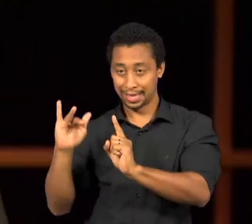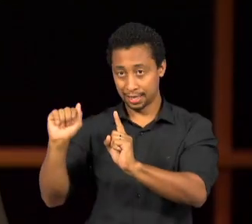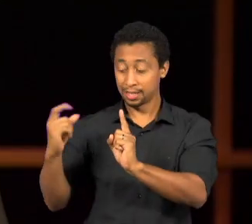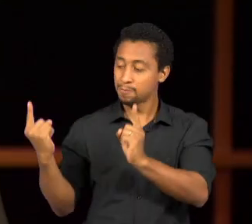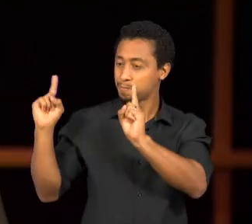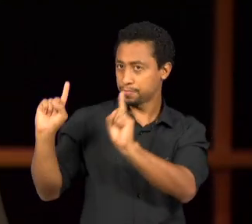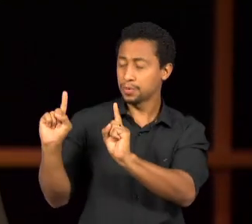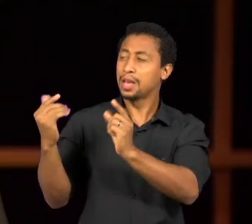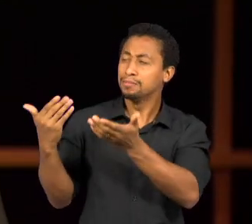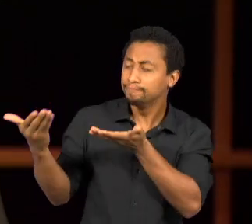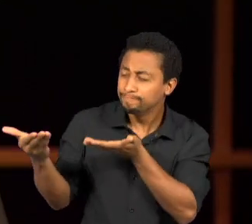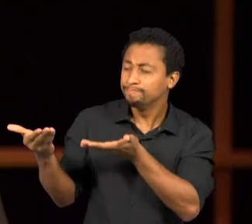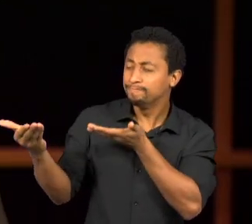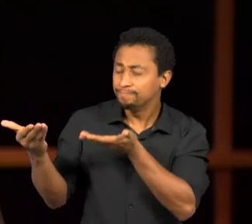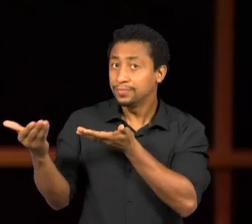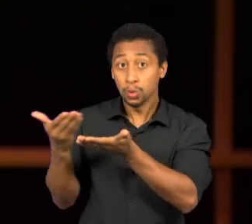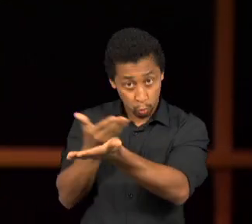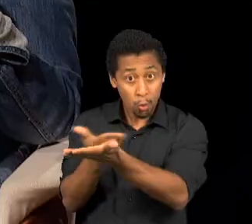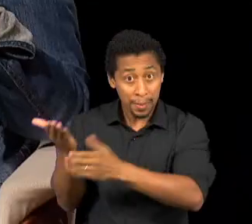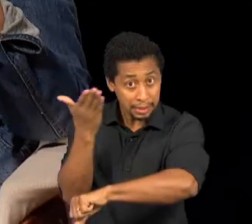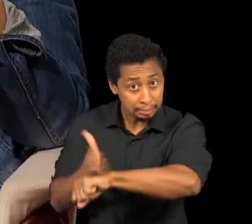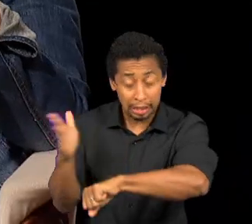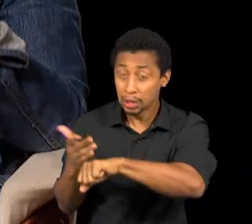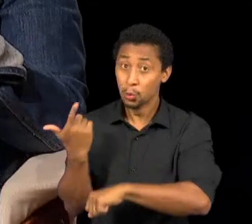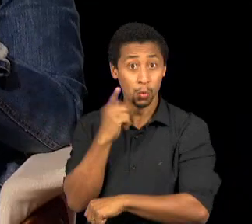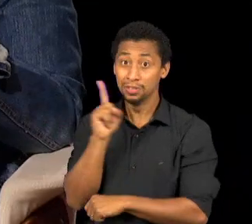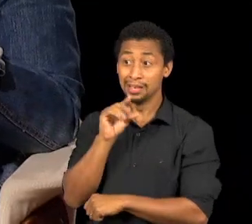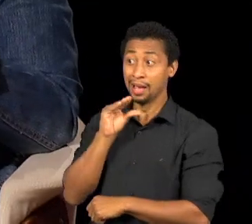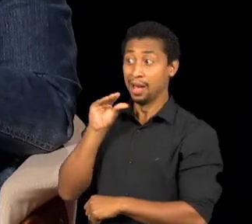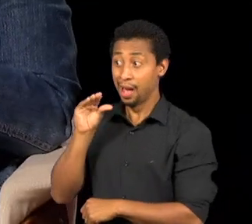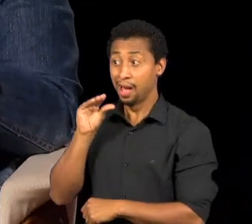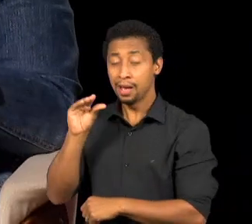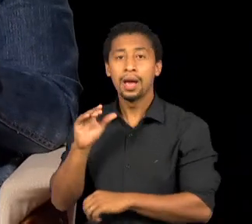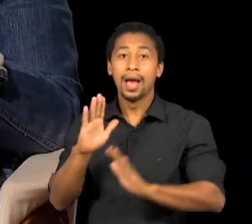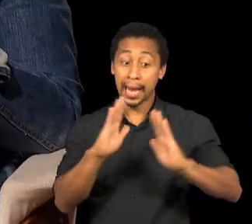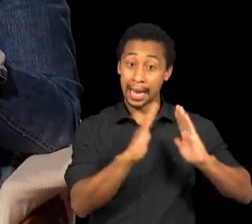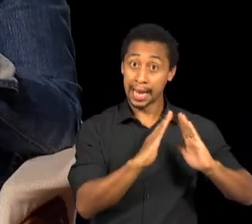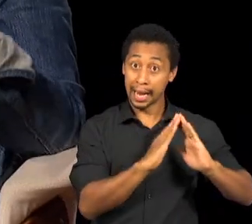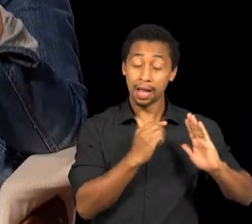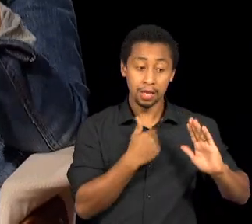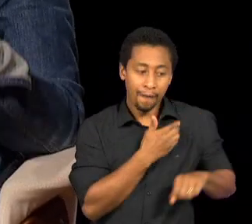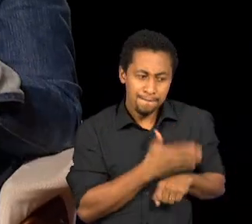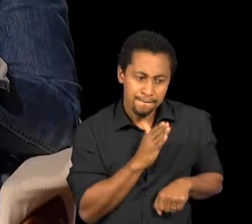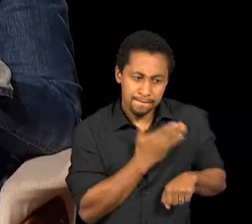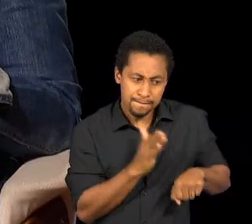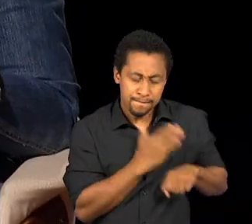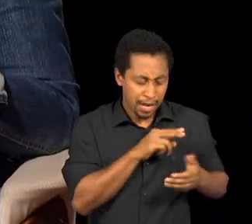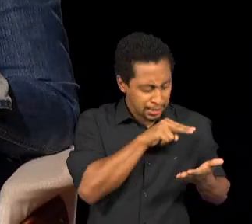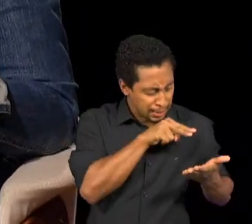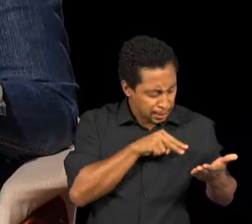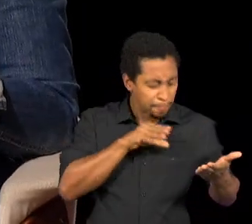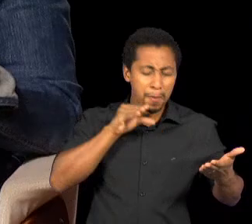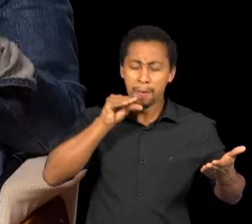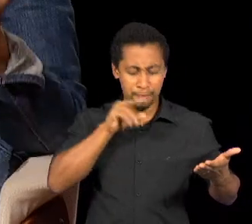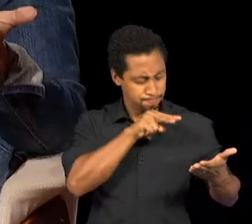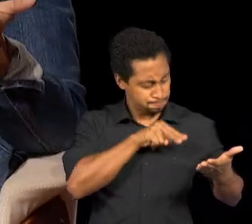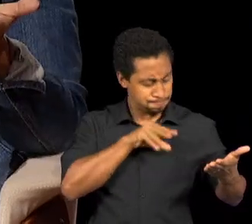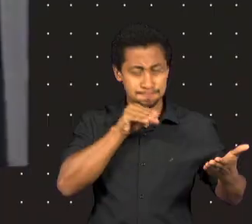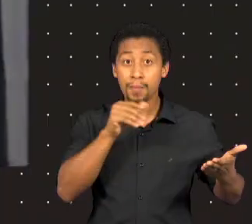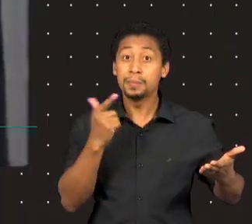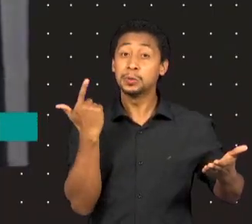assistir, você vai ver que não saía. E eu ensaiava em casa também para fazer as cenas, para ver se eu conseguia ficar mais com